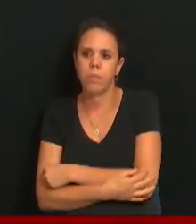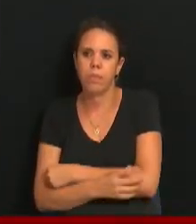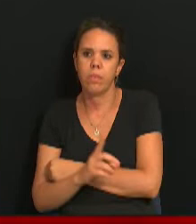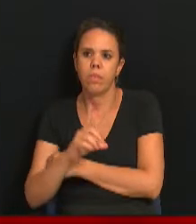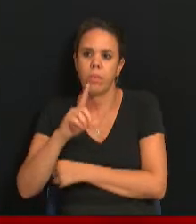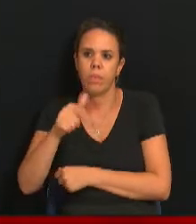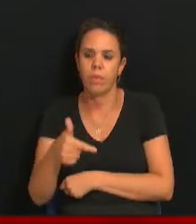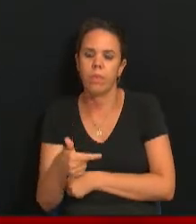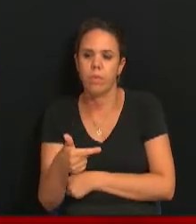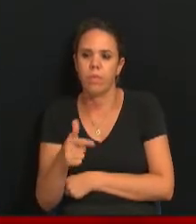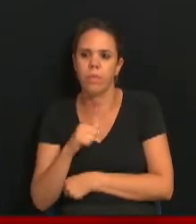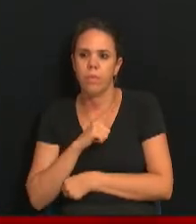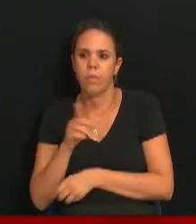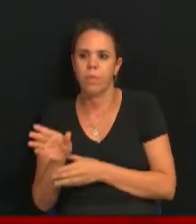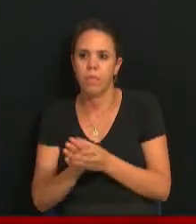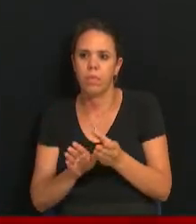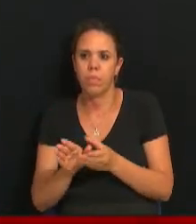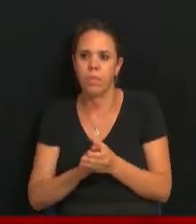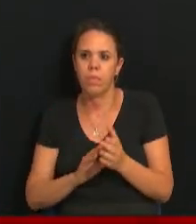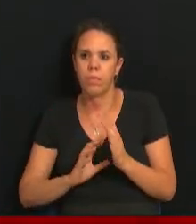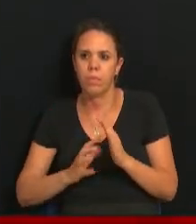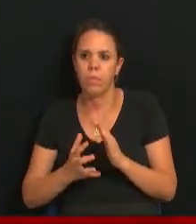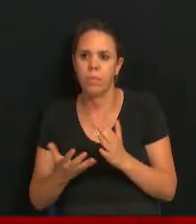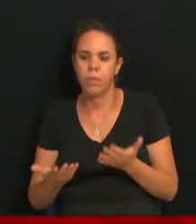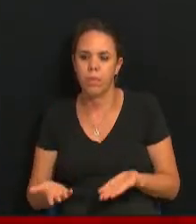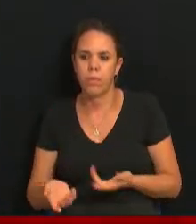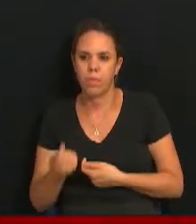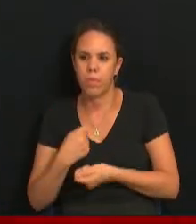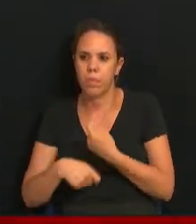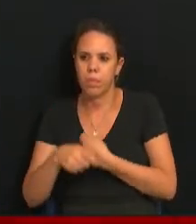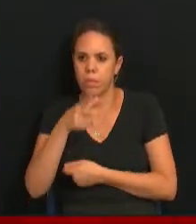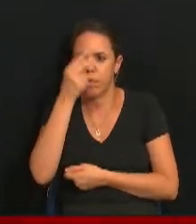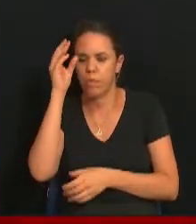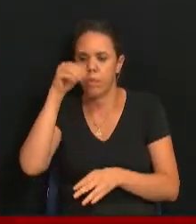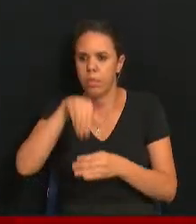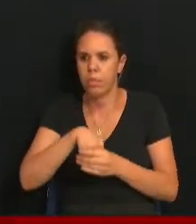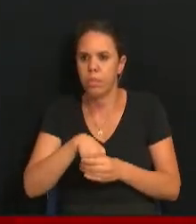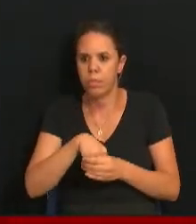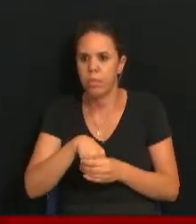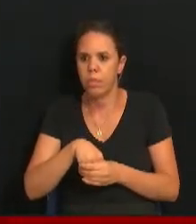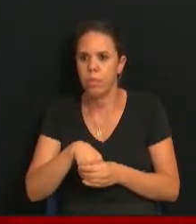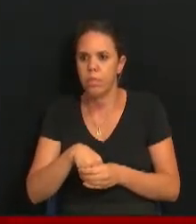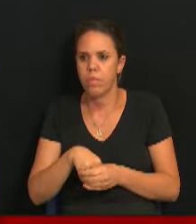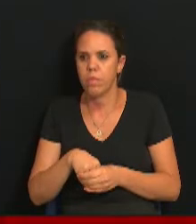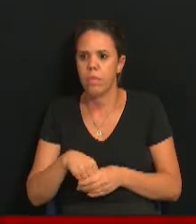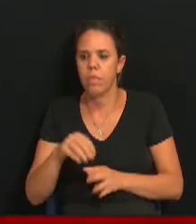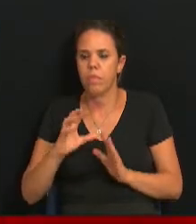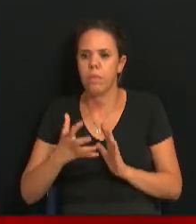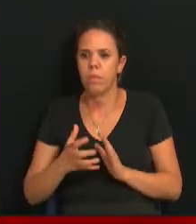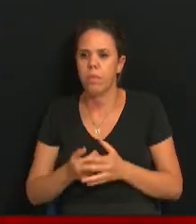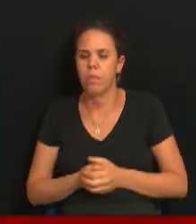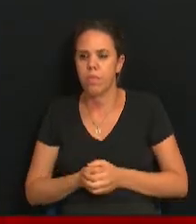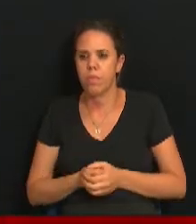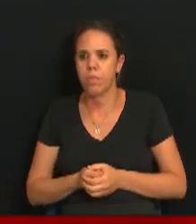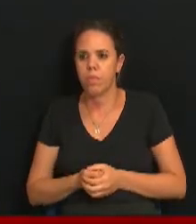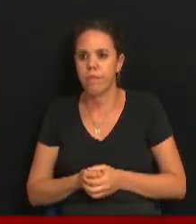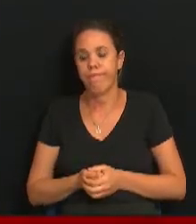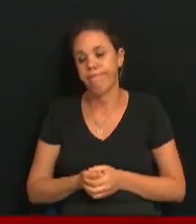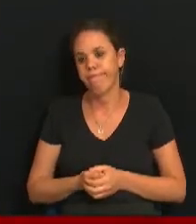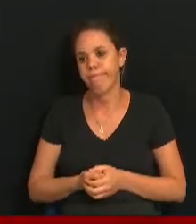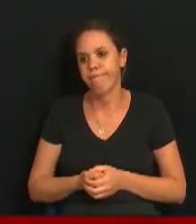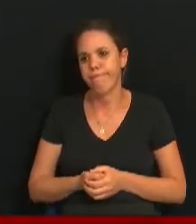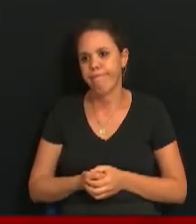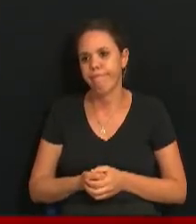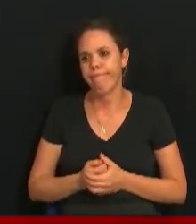disso, há uma orientação partidária, né? Porque a administração pública ela está dentro de uma ótica partidária. E aí fica uma